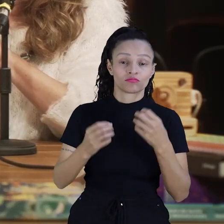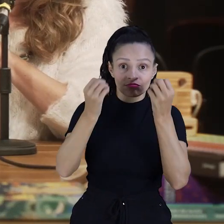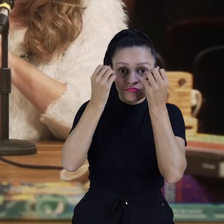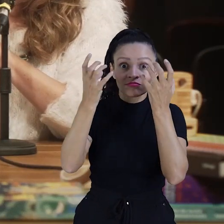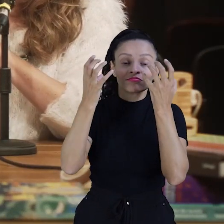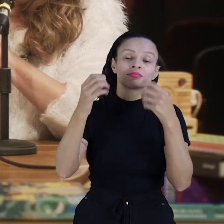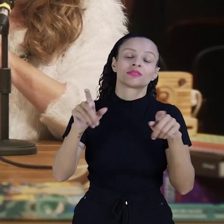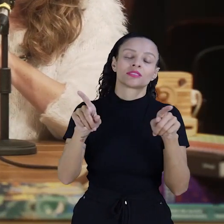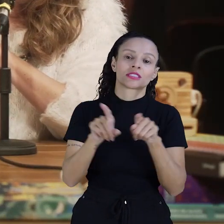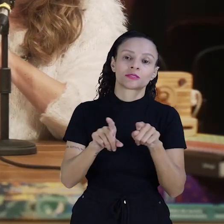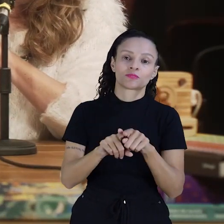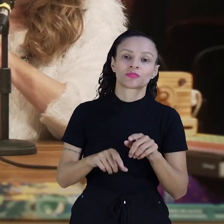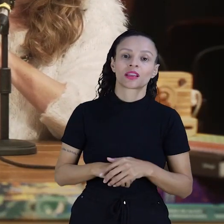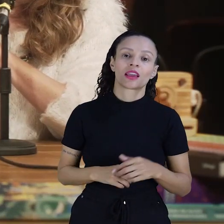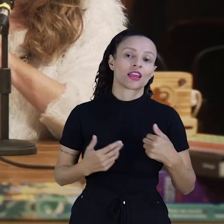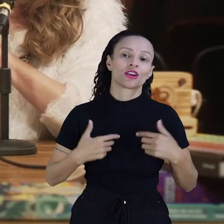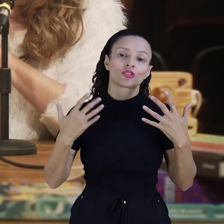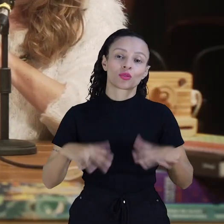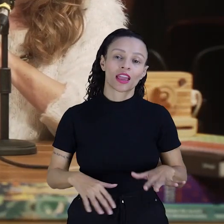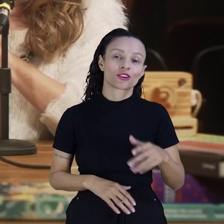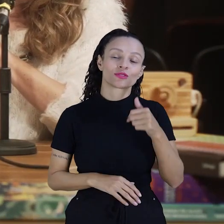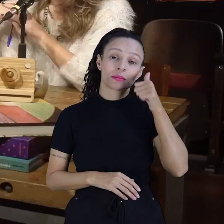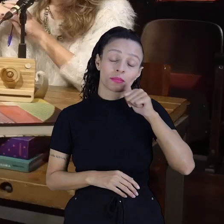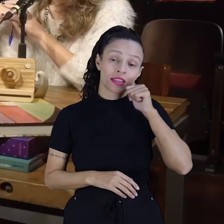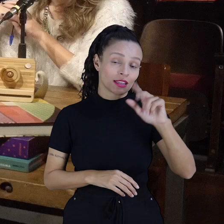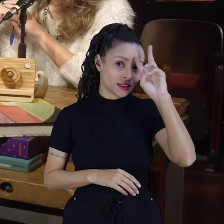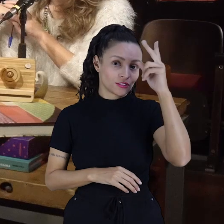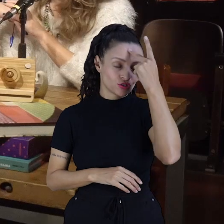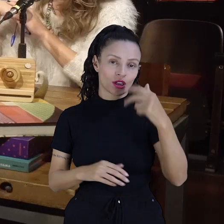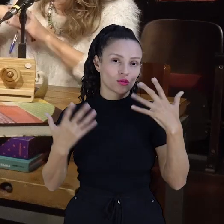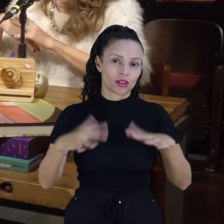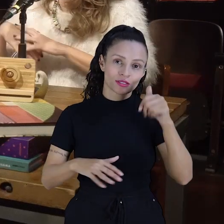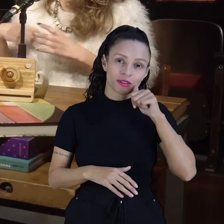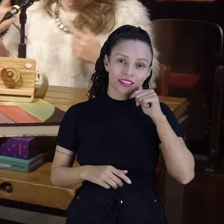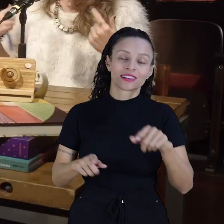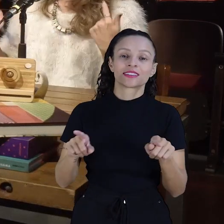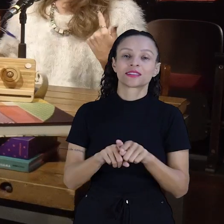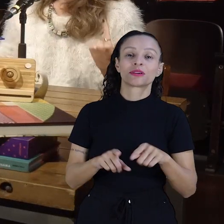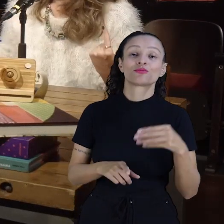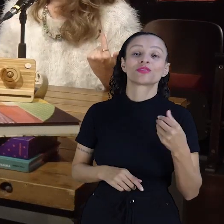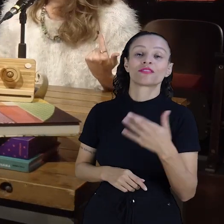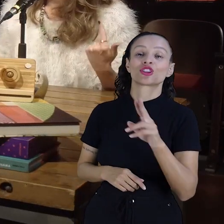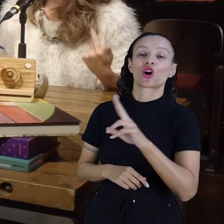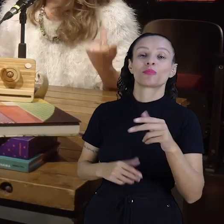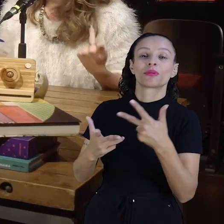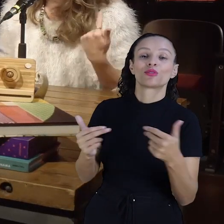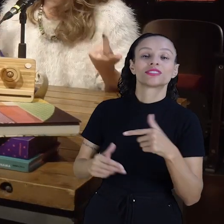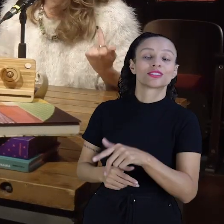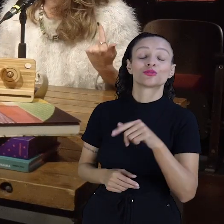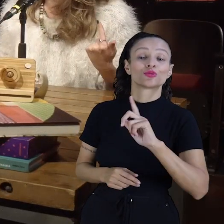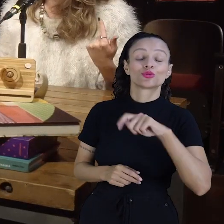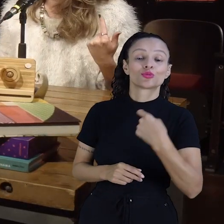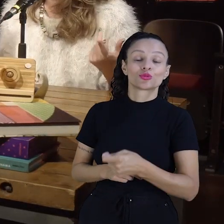os olhos, assim. Decidi que não quero mais ser menina, né? É uma coisa... Mas eu ainda não dava nome pra coisa, eu ainda não sabia o